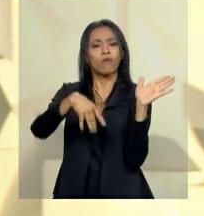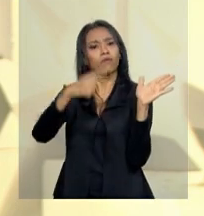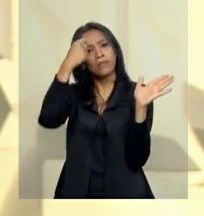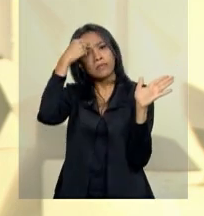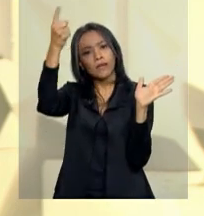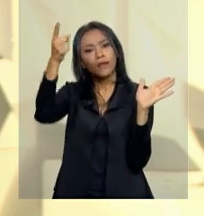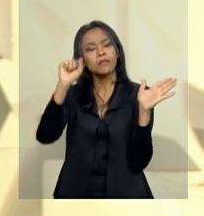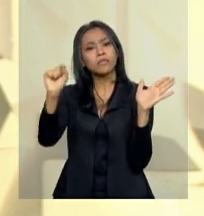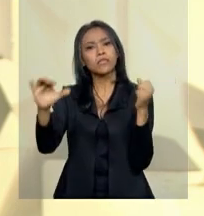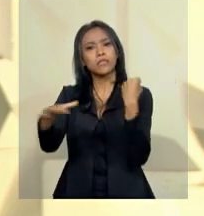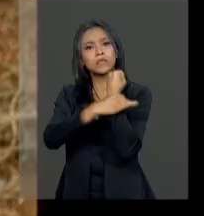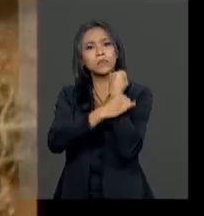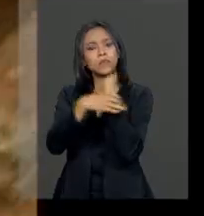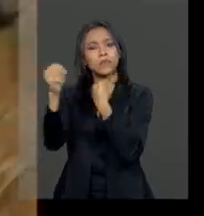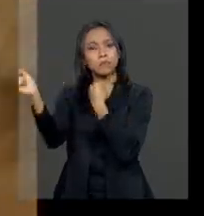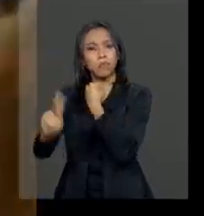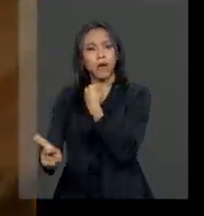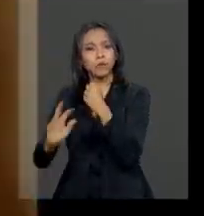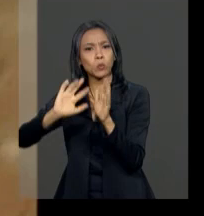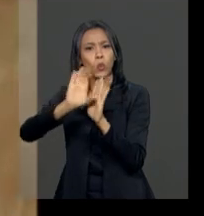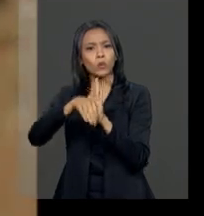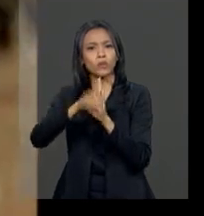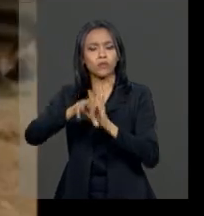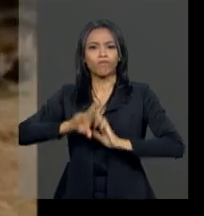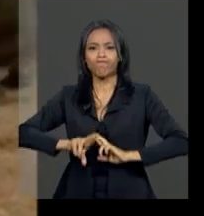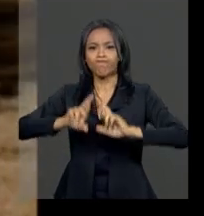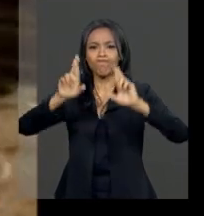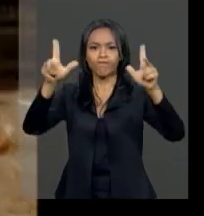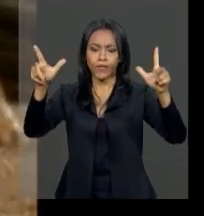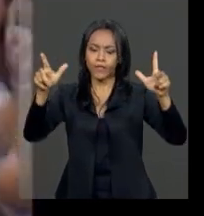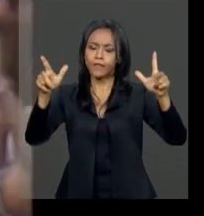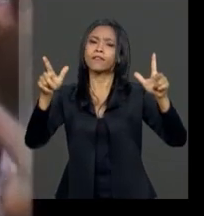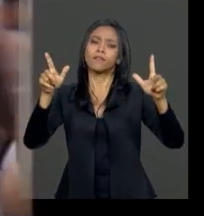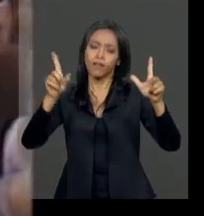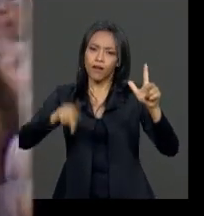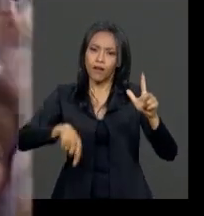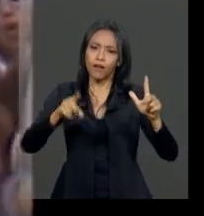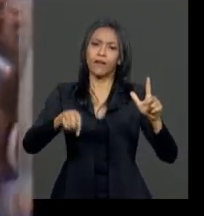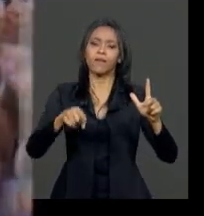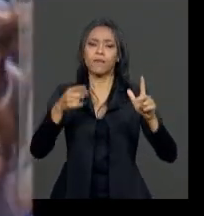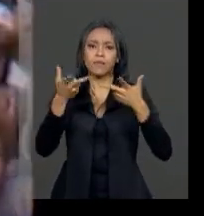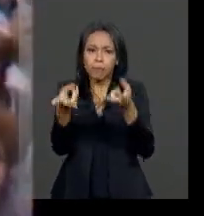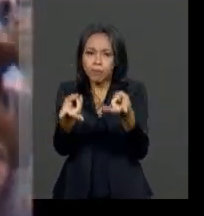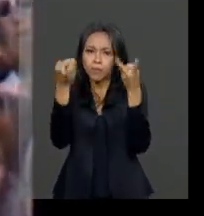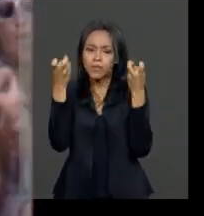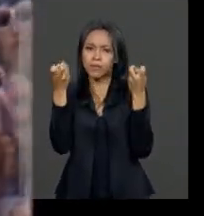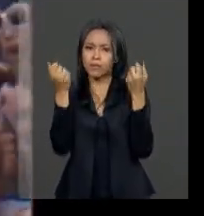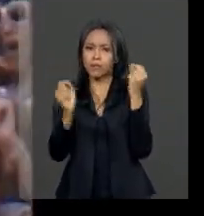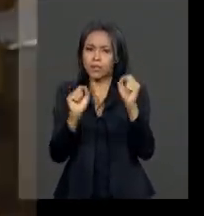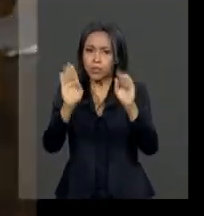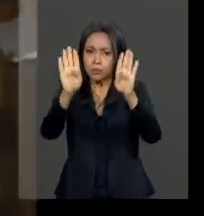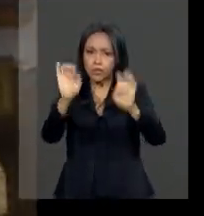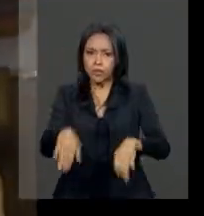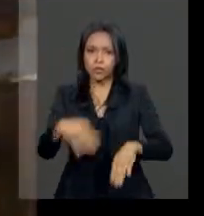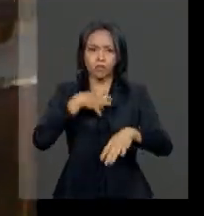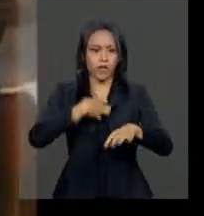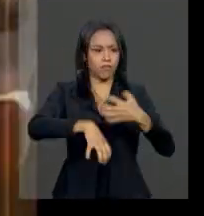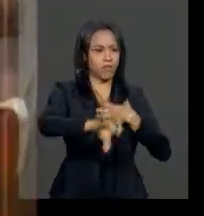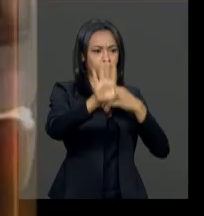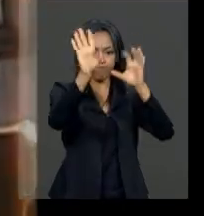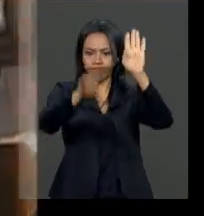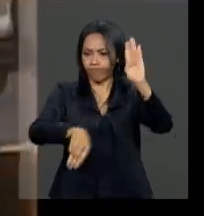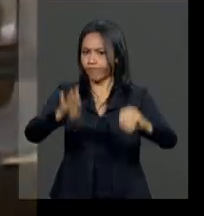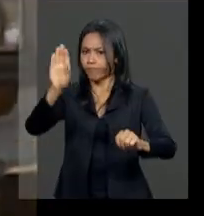de segurança e paz, muito mais vinculada a uma percepção de bem-estar dos indivíduos,